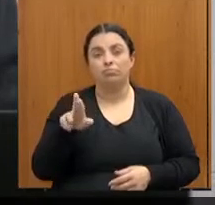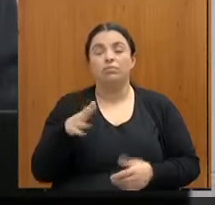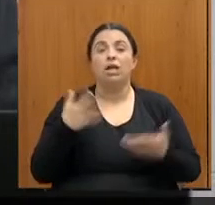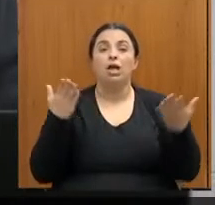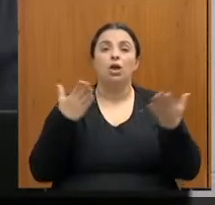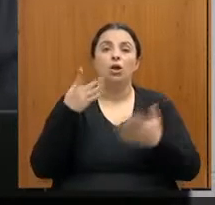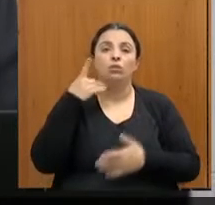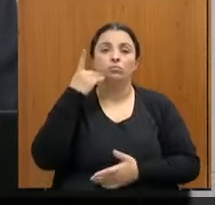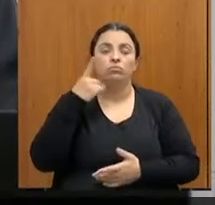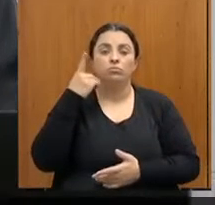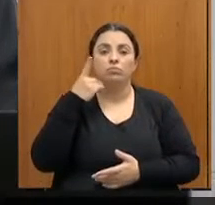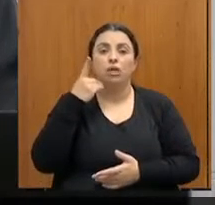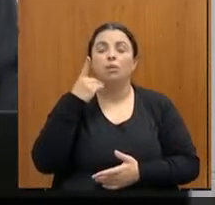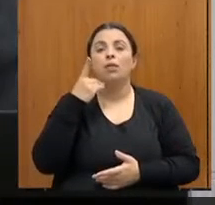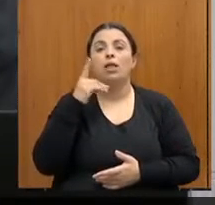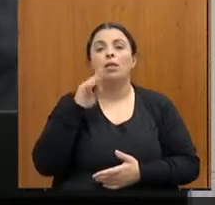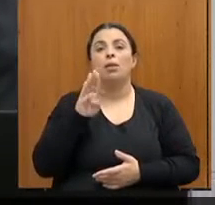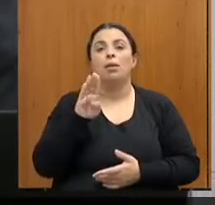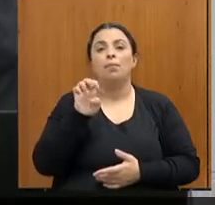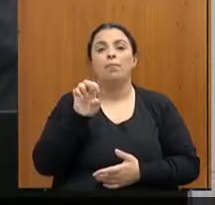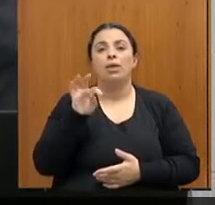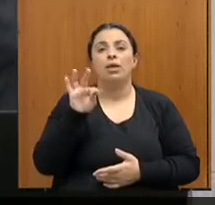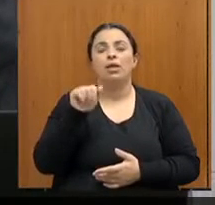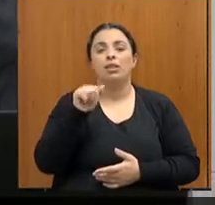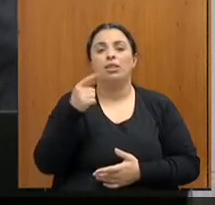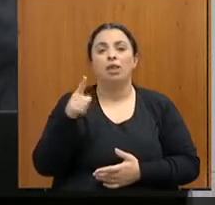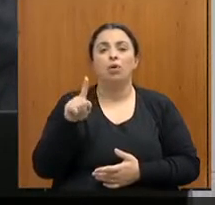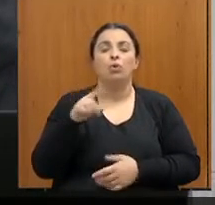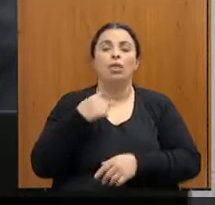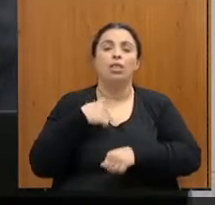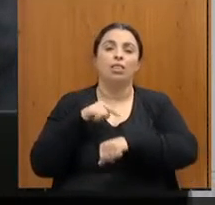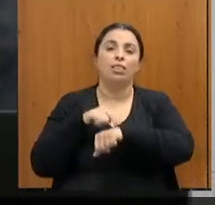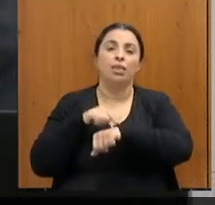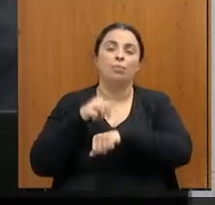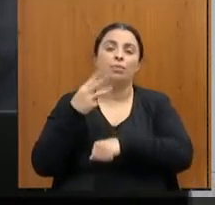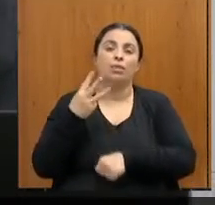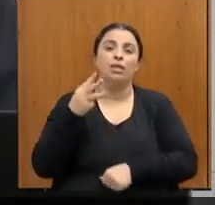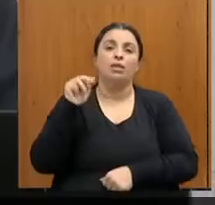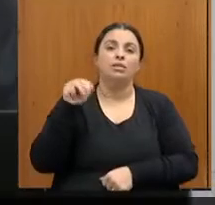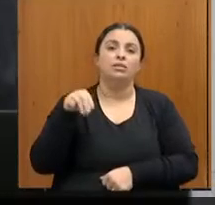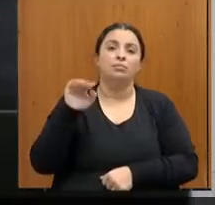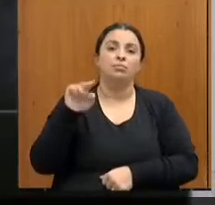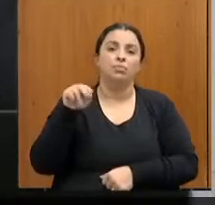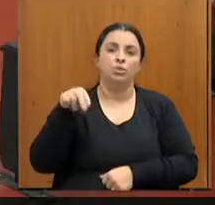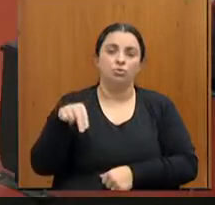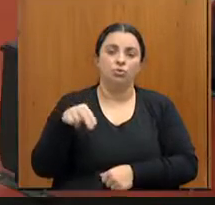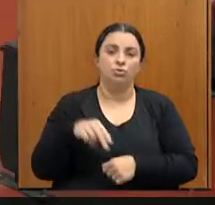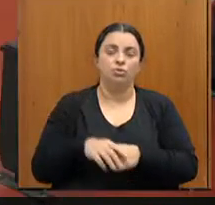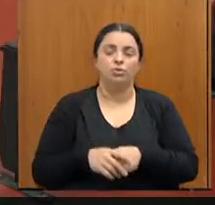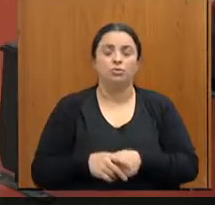Betão Deputado Betão com a palavra por até 3 minutos para as suas interpelações